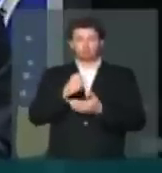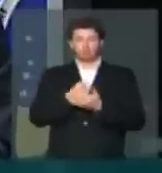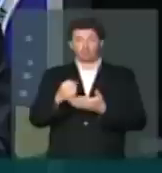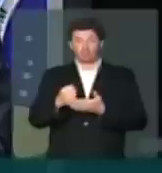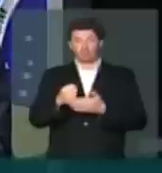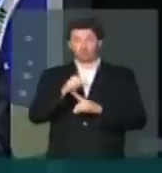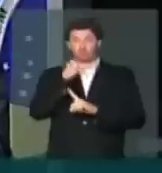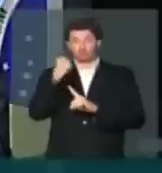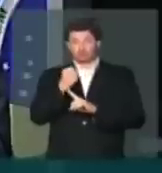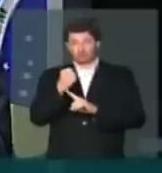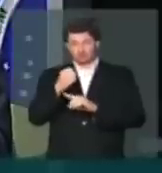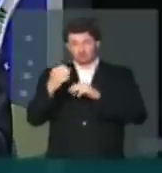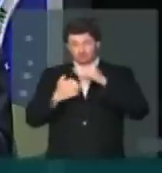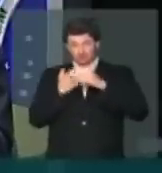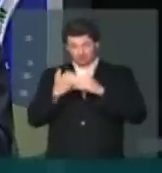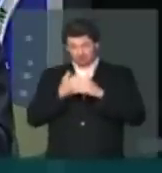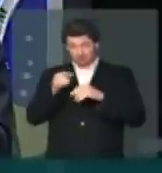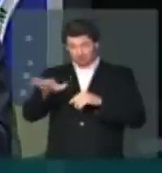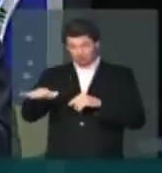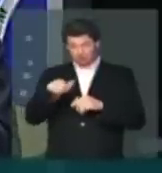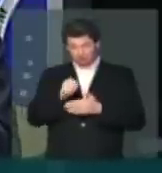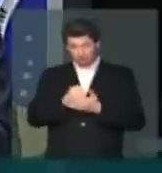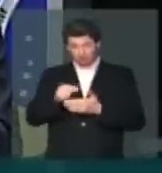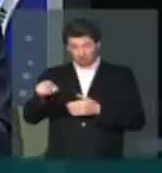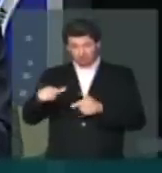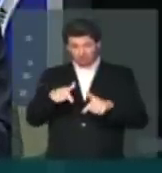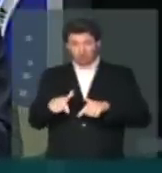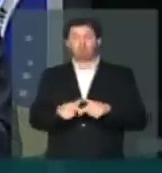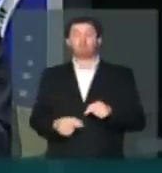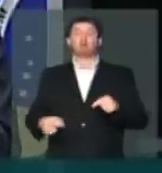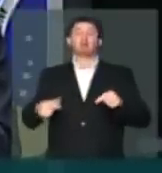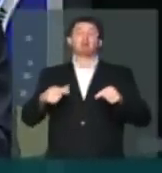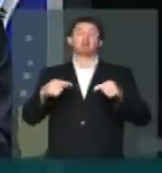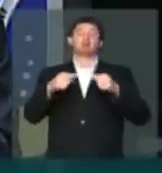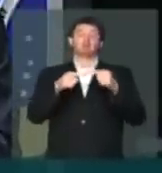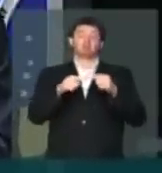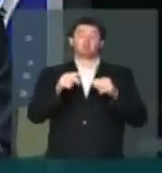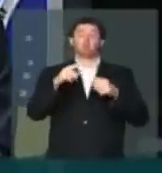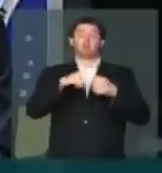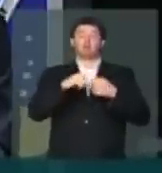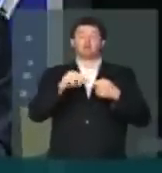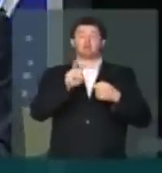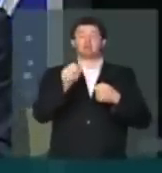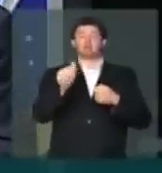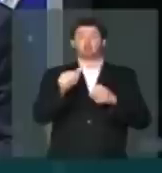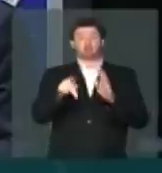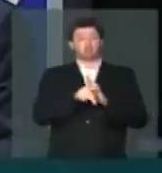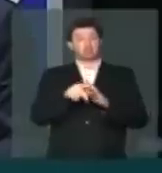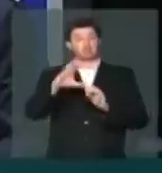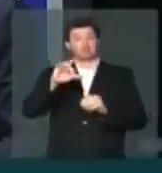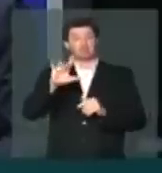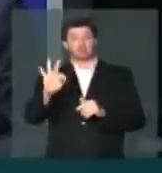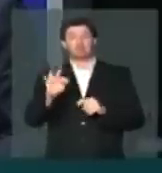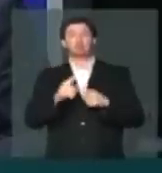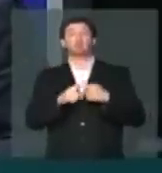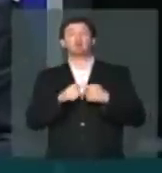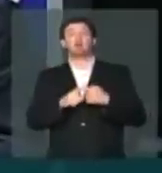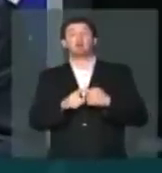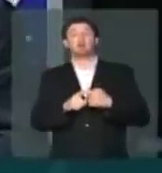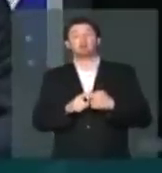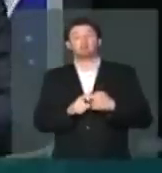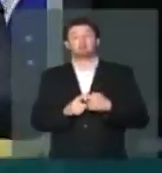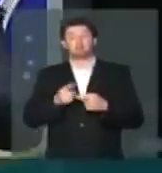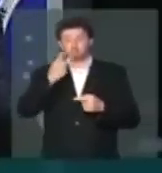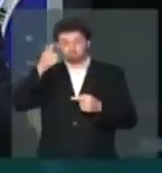da contratada a atividade exercida em conformidade com o artigo 511 da CLT. Por quê? Aqui a